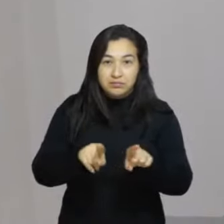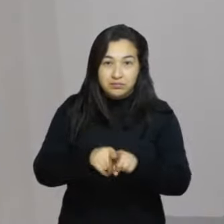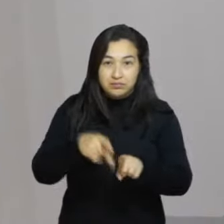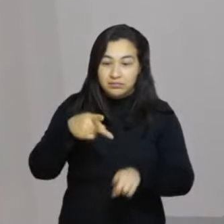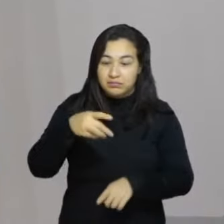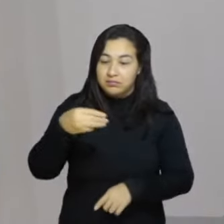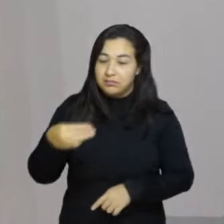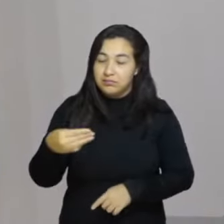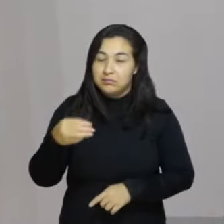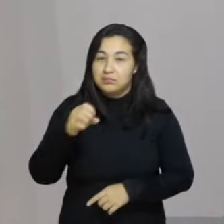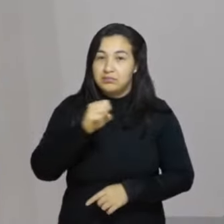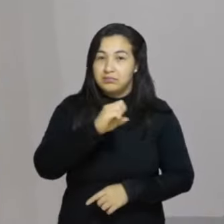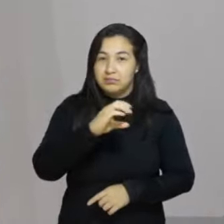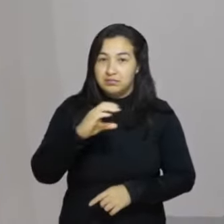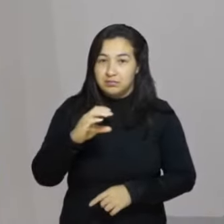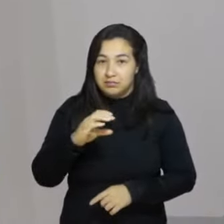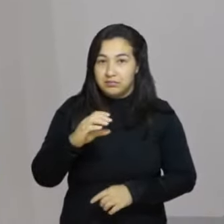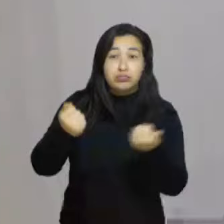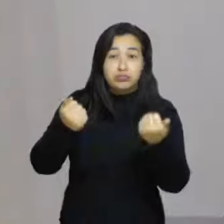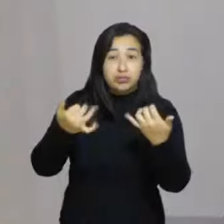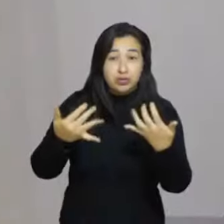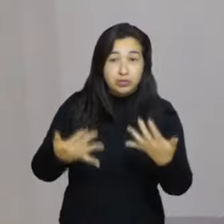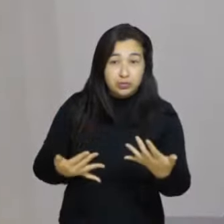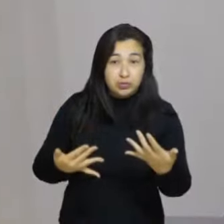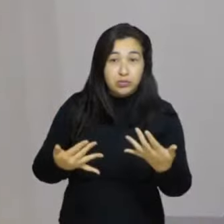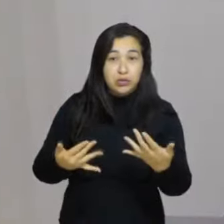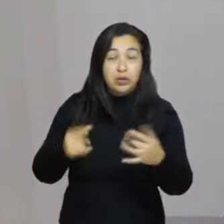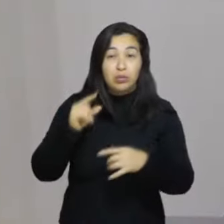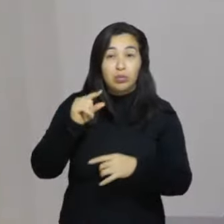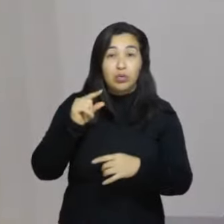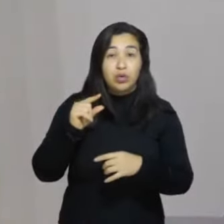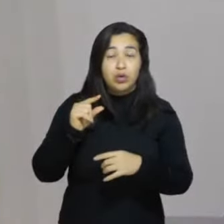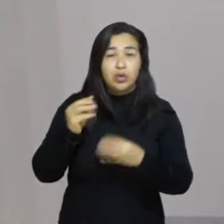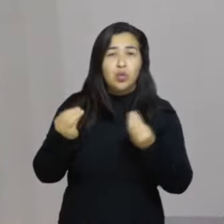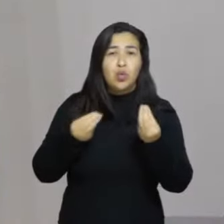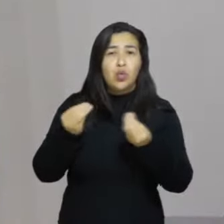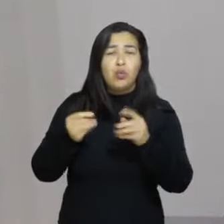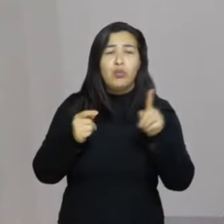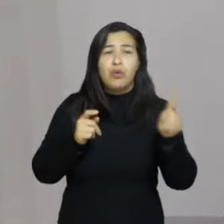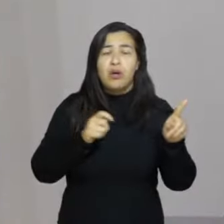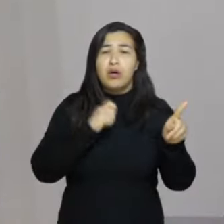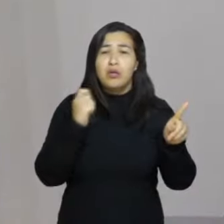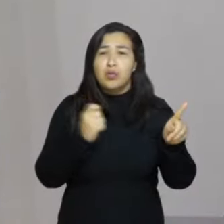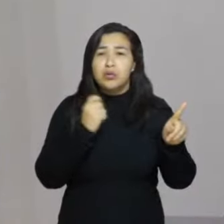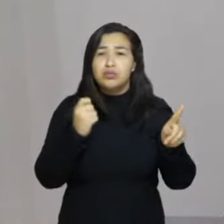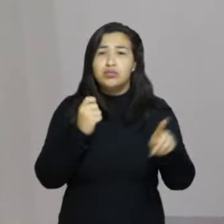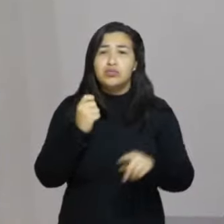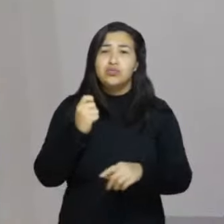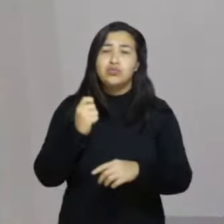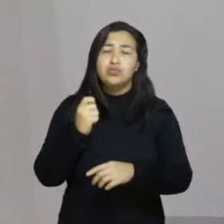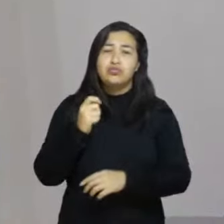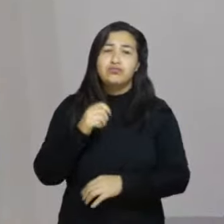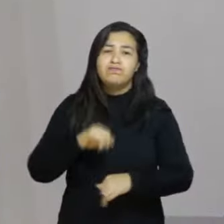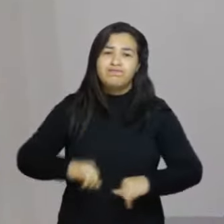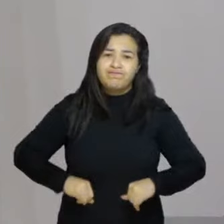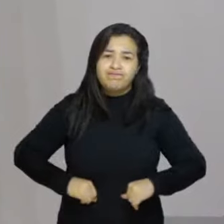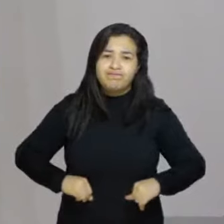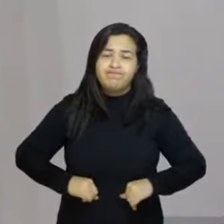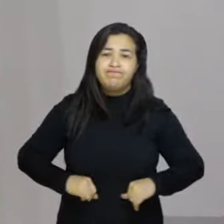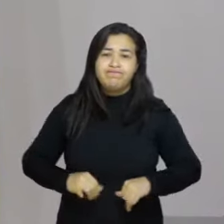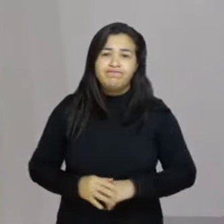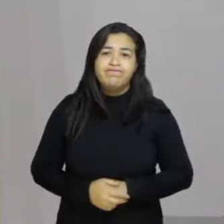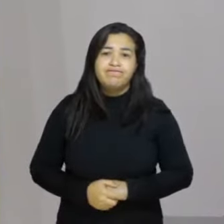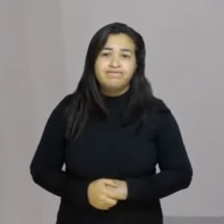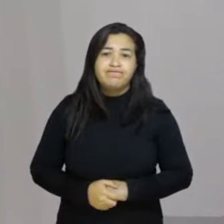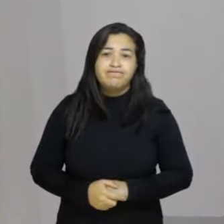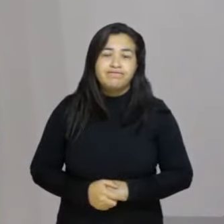Então, de plano, trago alume no nosso estado vizinho, Rio Grande do Sul, e nosso povo